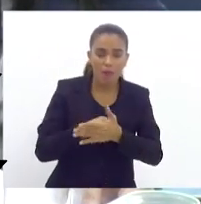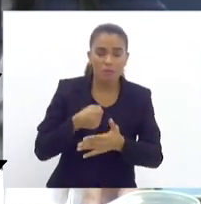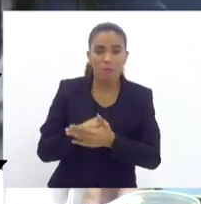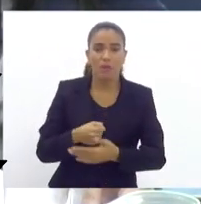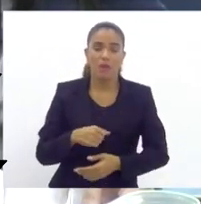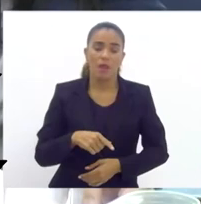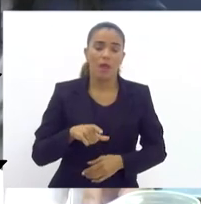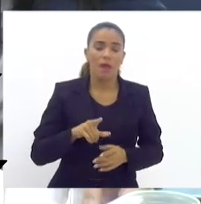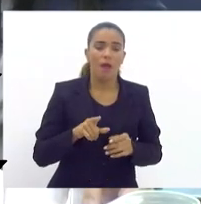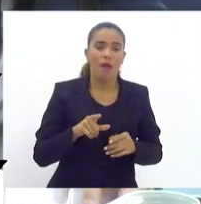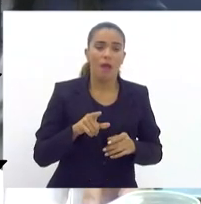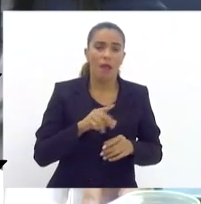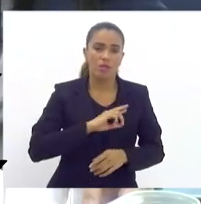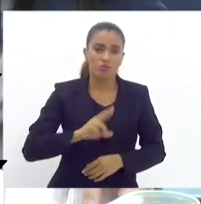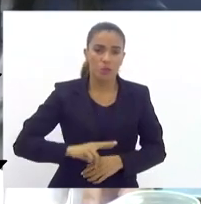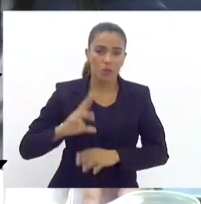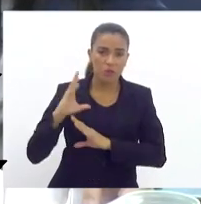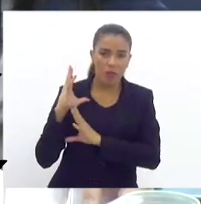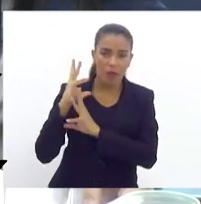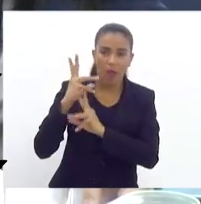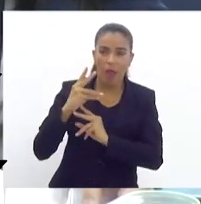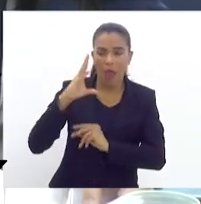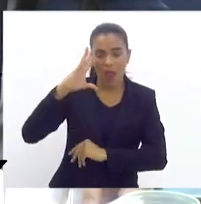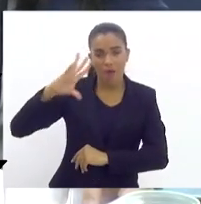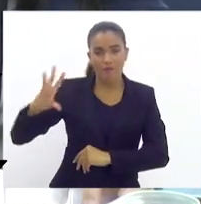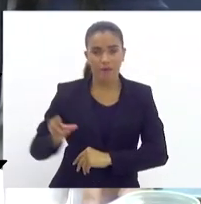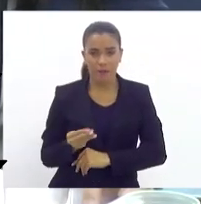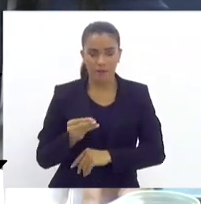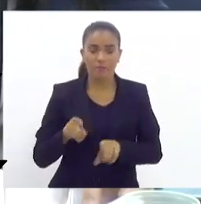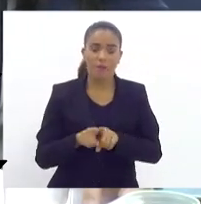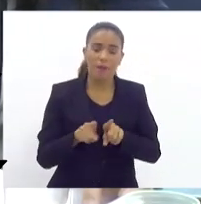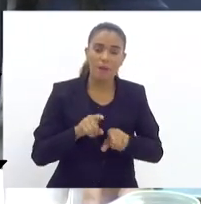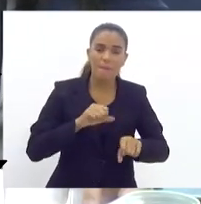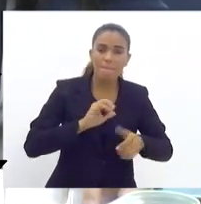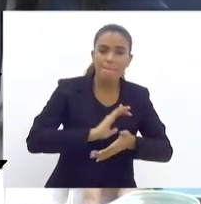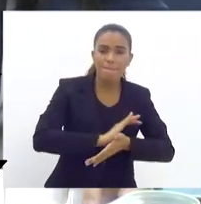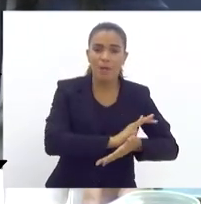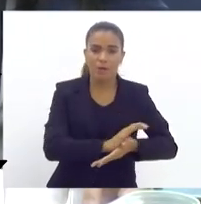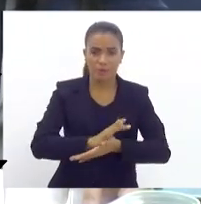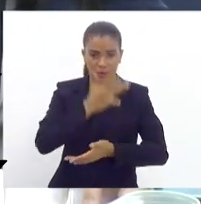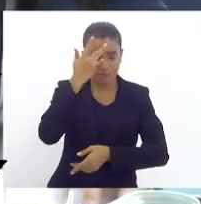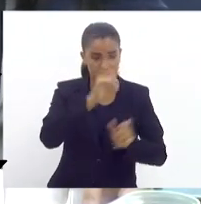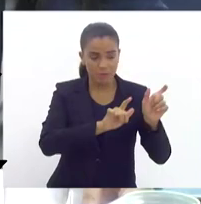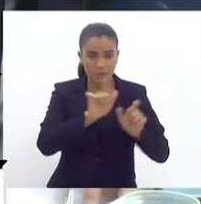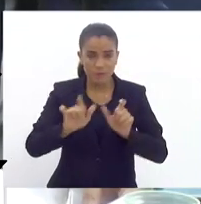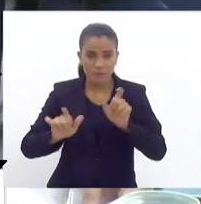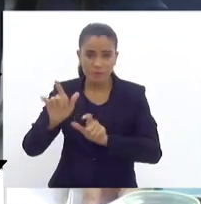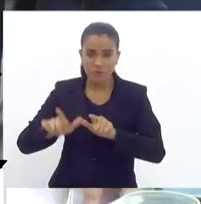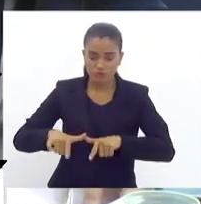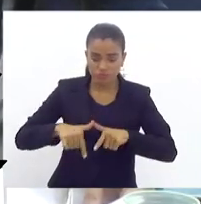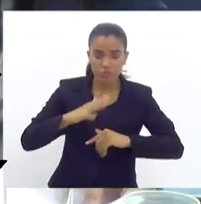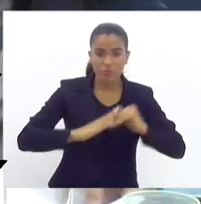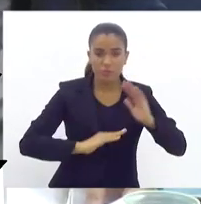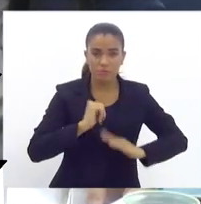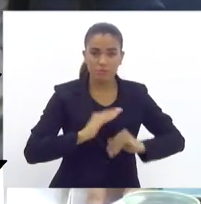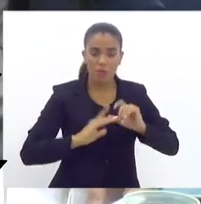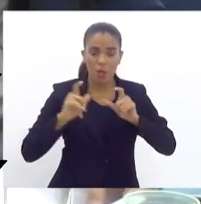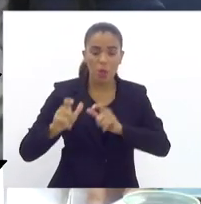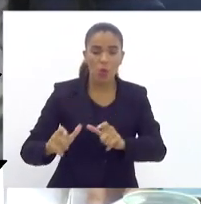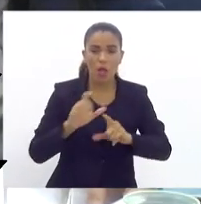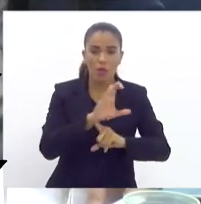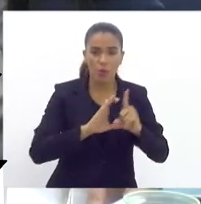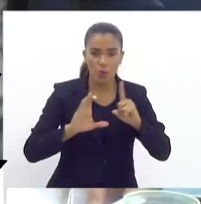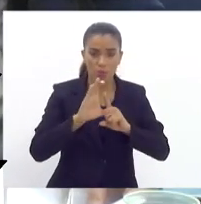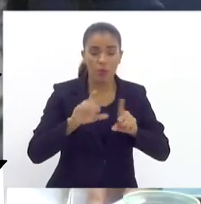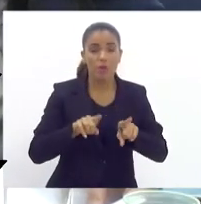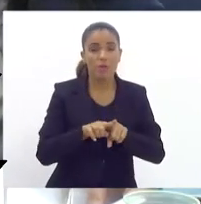religiões de matriz africana e de prevenção e enfrentamento do preconceito sofrido por seus praticantes, símbolos e lugares de culto. E